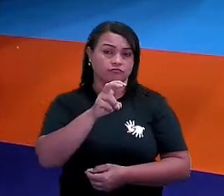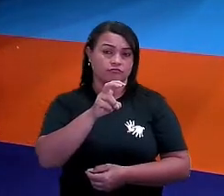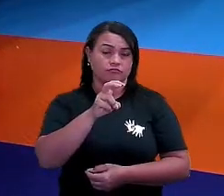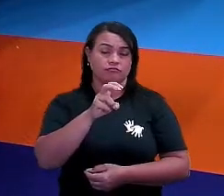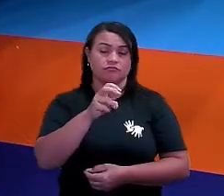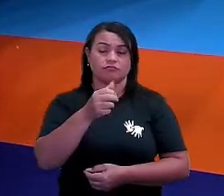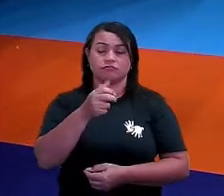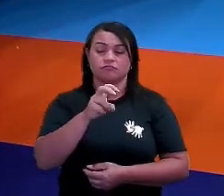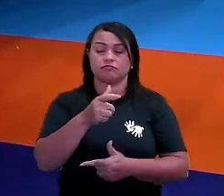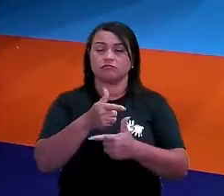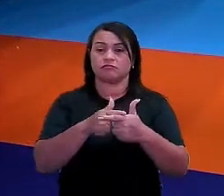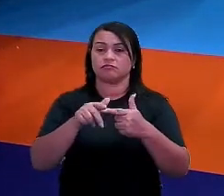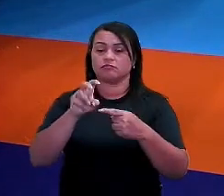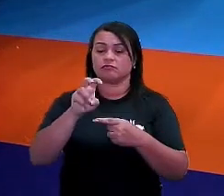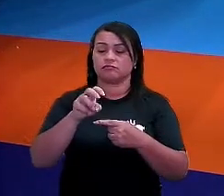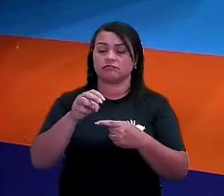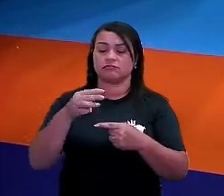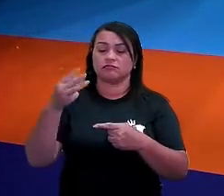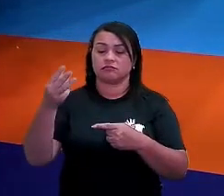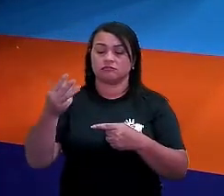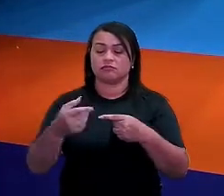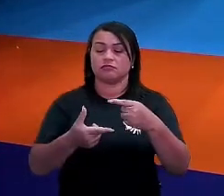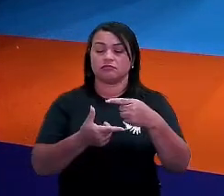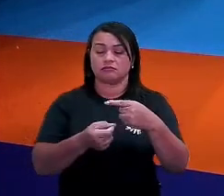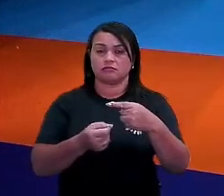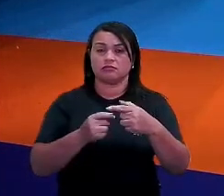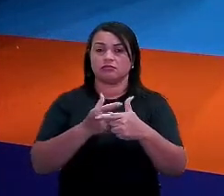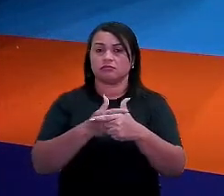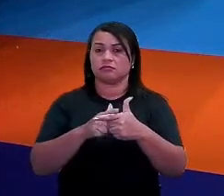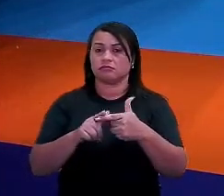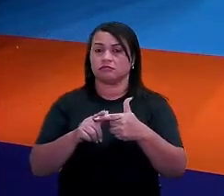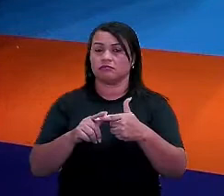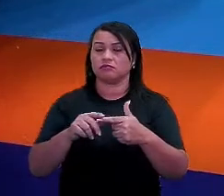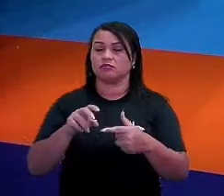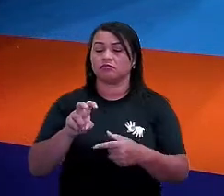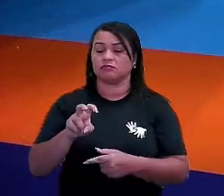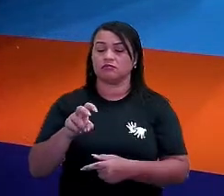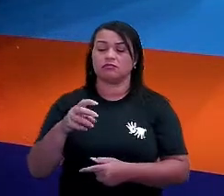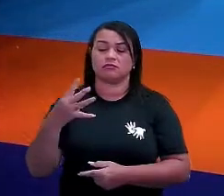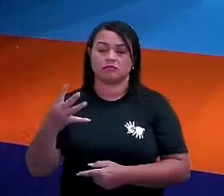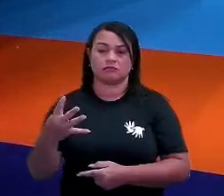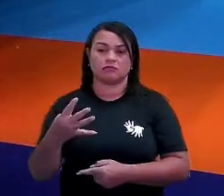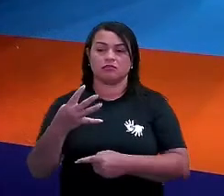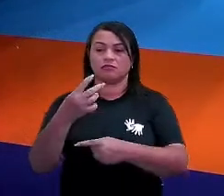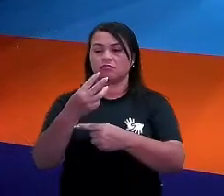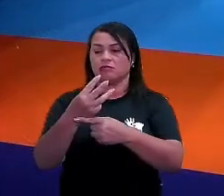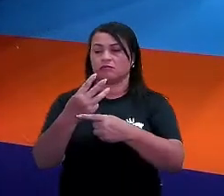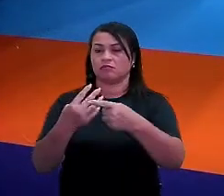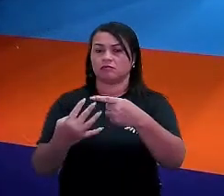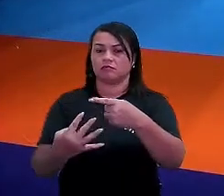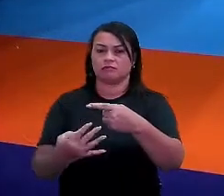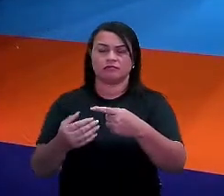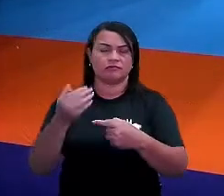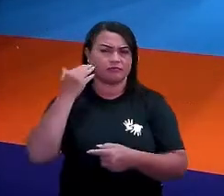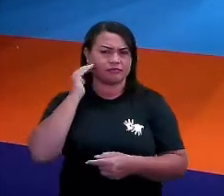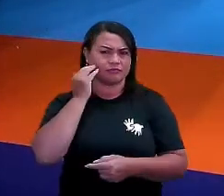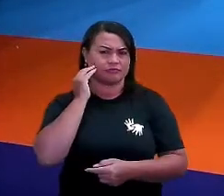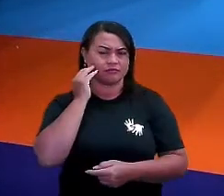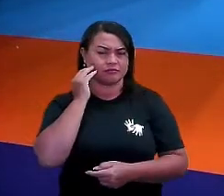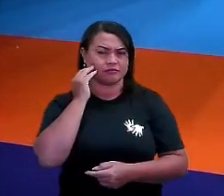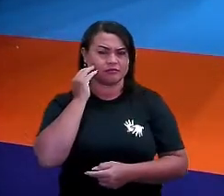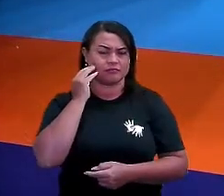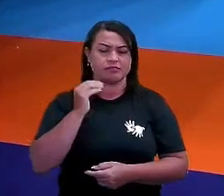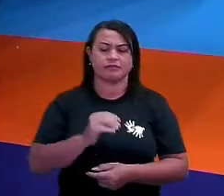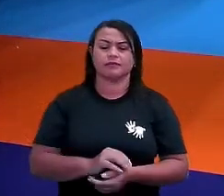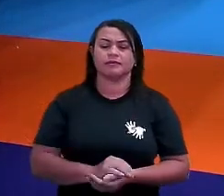por 5, 3. 20 dividido por 5, 4. Tá? E aí eu fico com a fração 3/4. Beleza? Deu